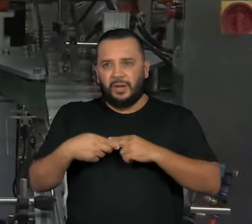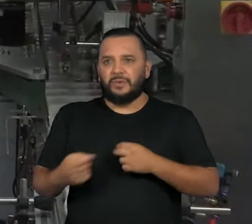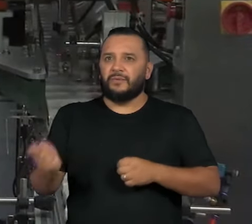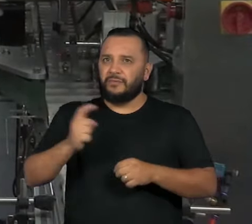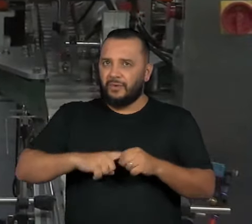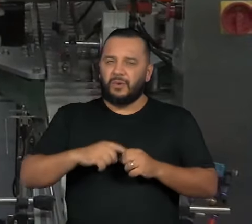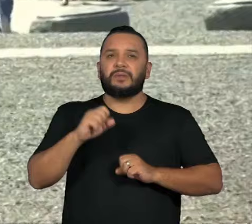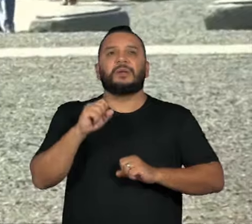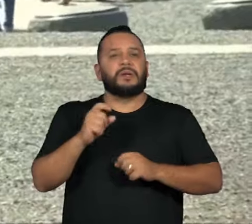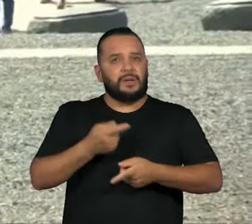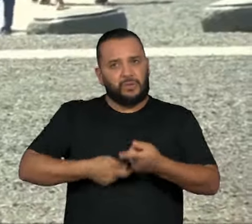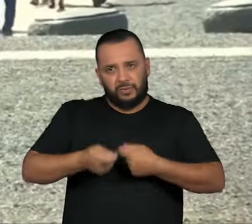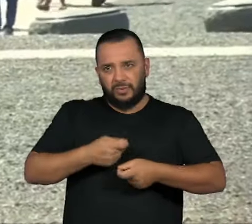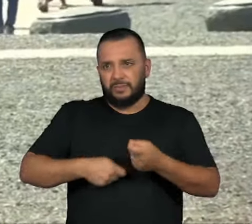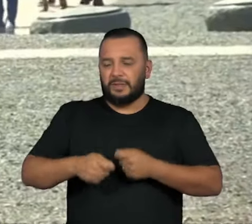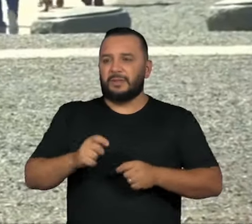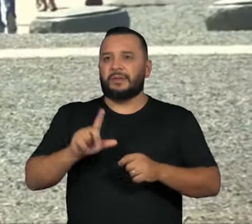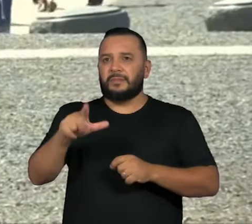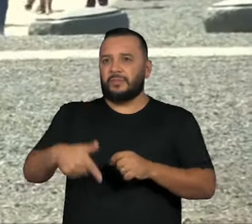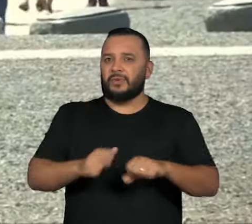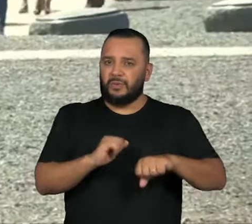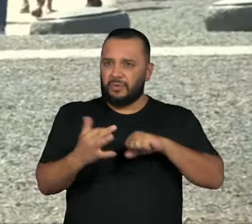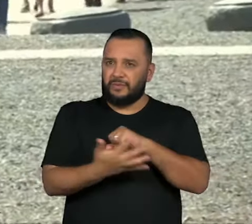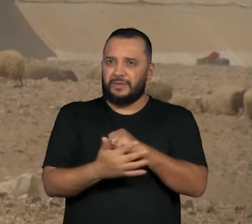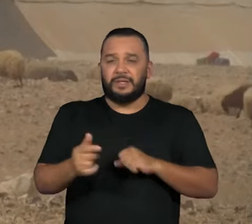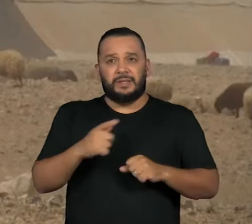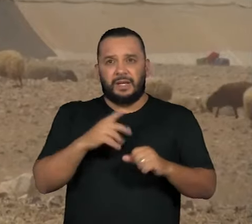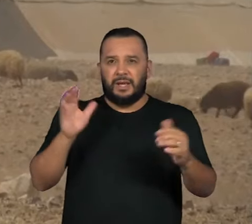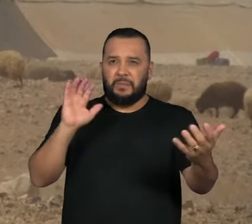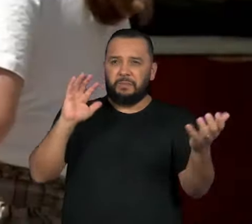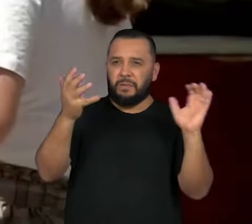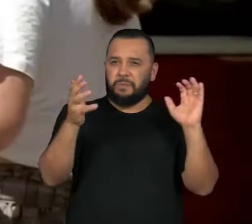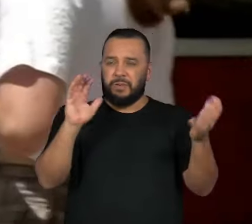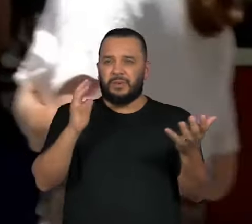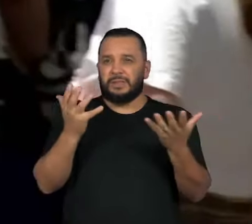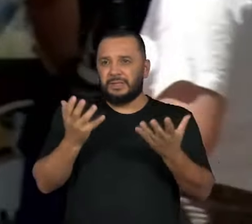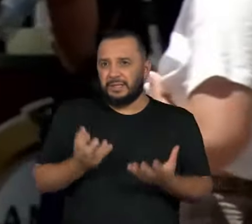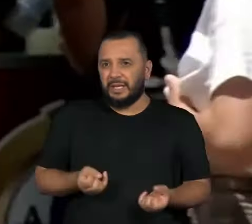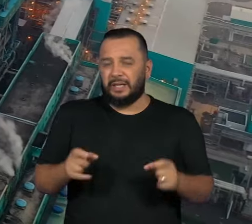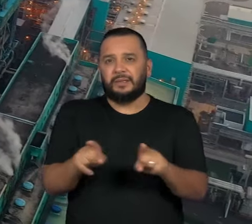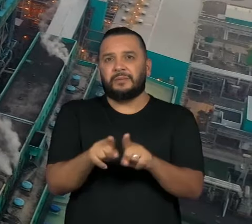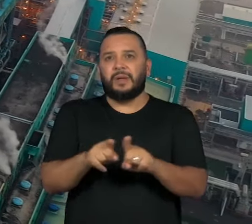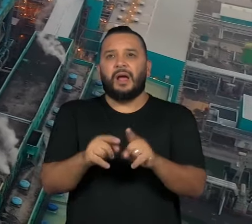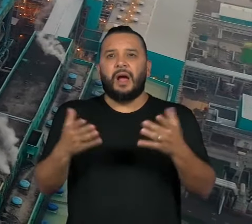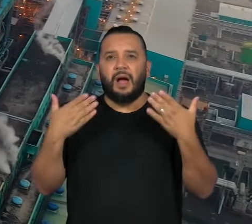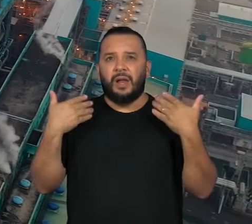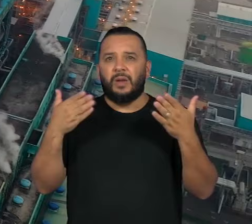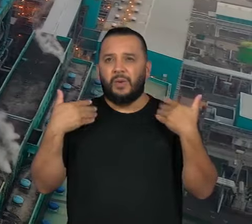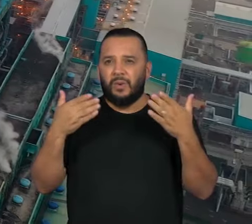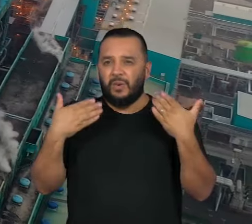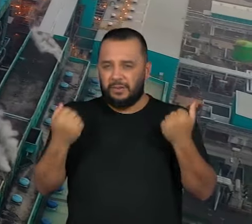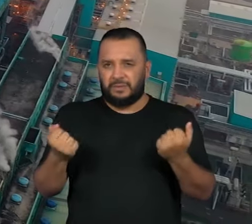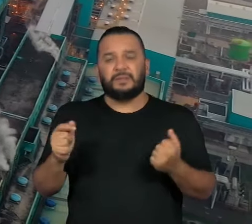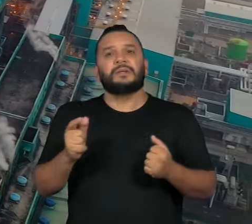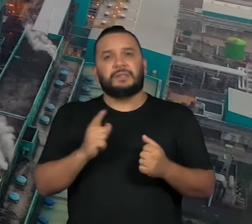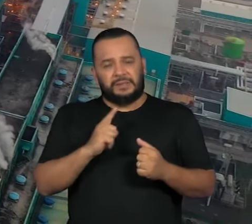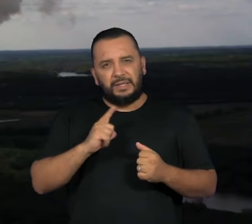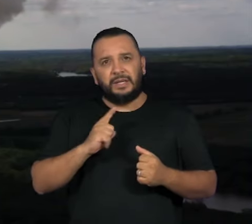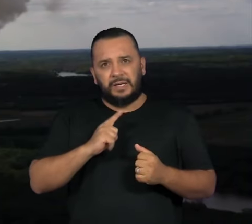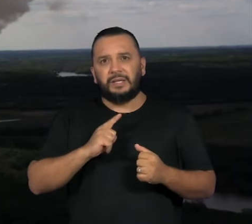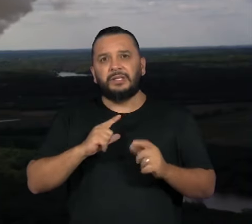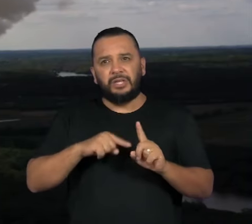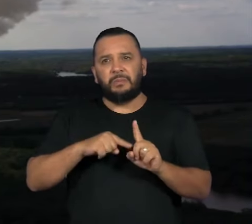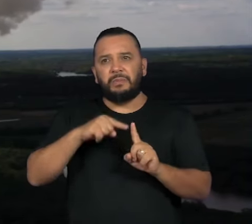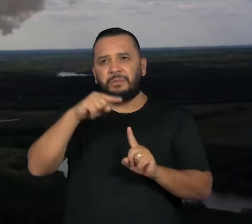econômica pós-pandemia e por eventos climáticos extremos, como secas e ondas de calor. O aumento foi bem menor do que os